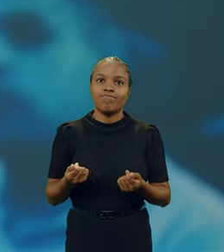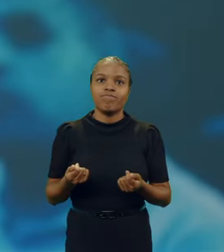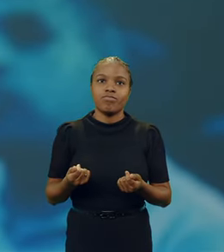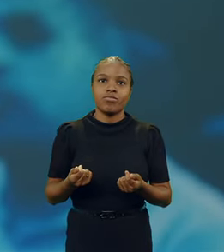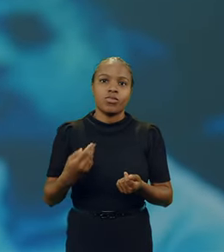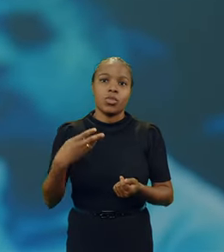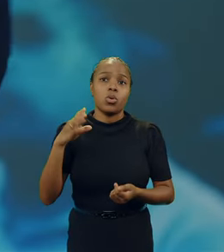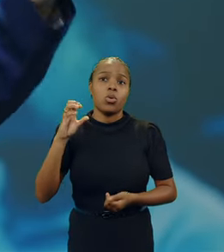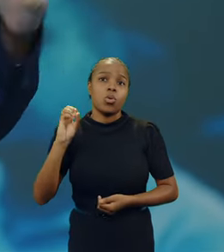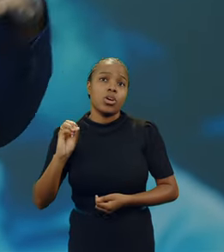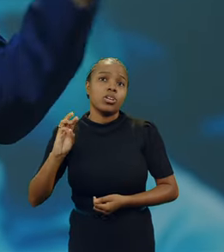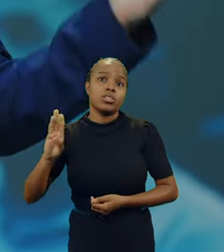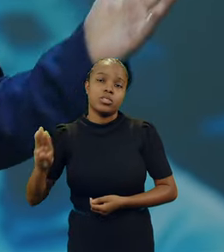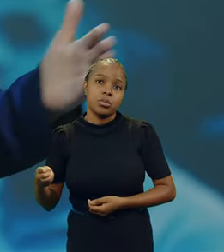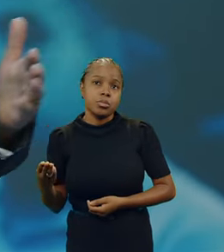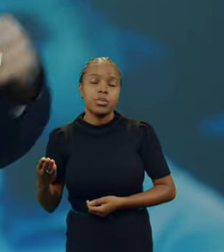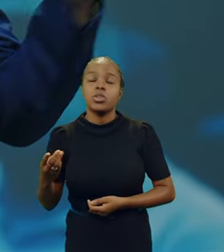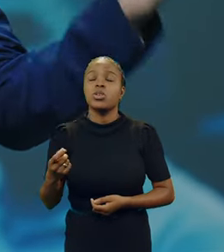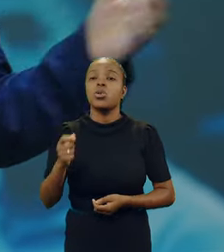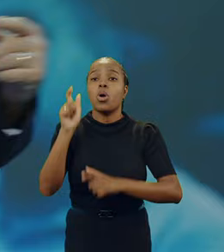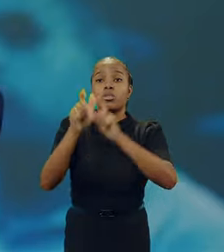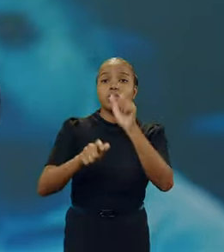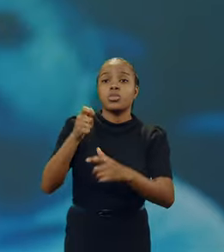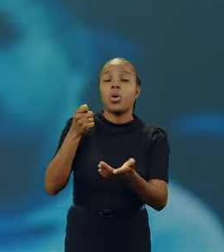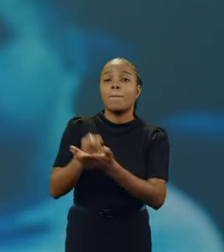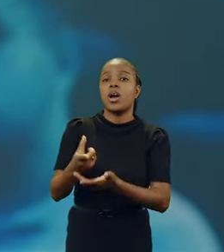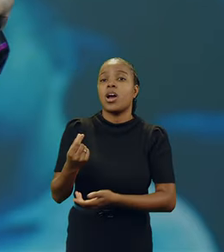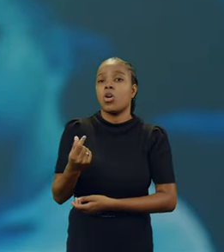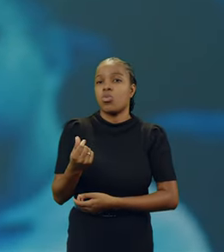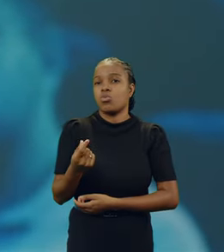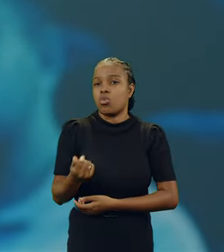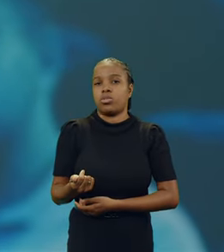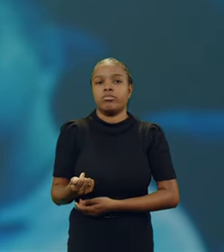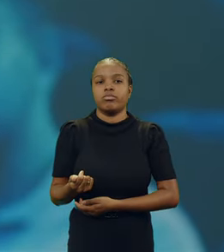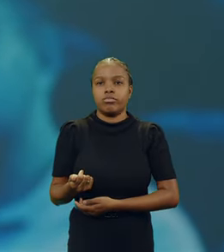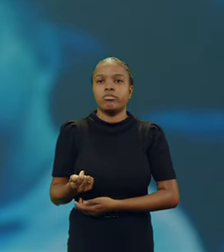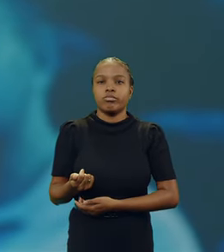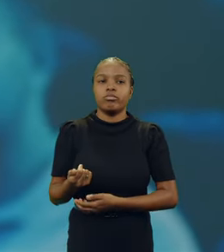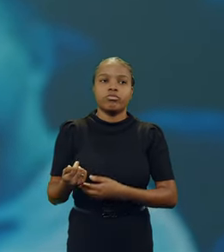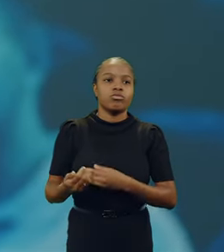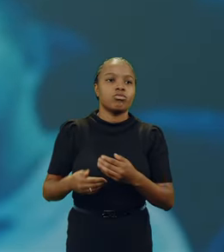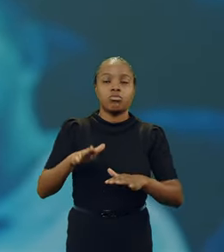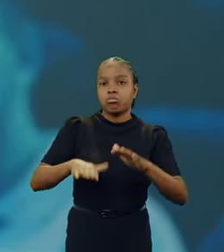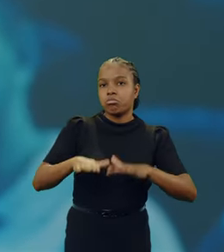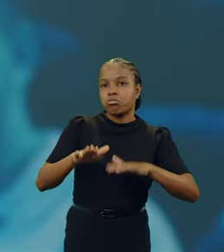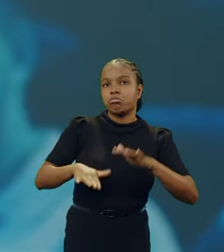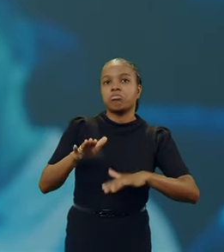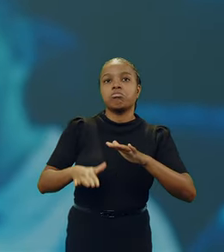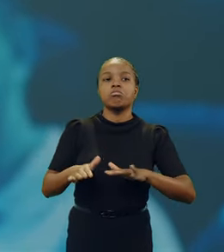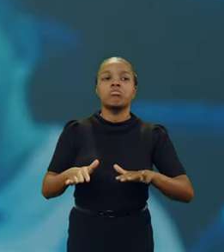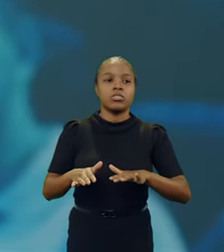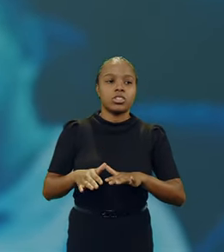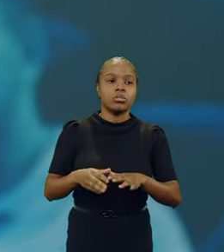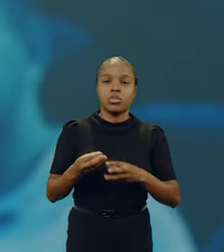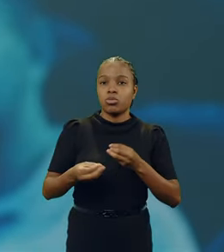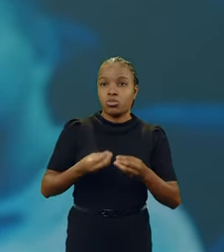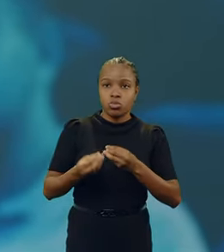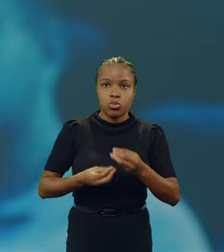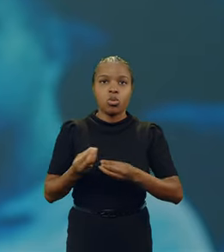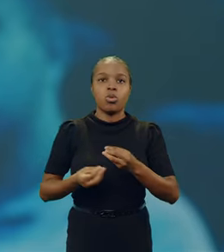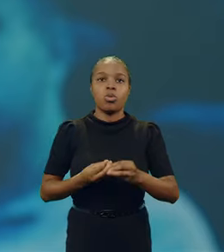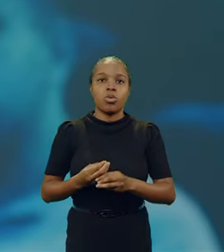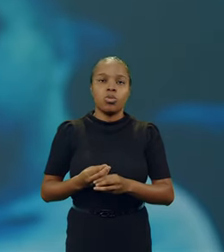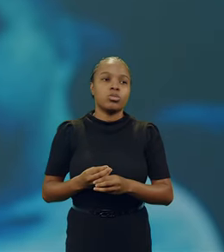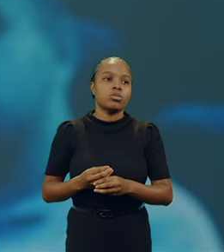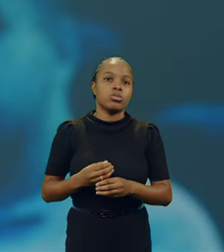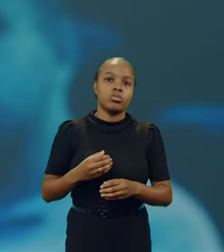as pessoas pagam 1 milhão, 2 milhões, 3 milhões, depende do fluxo de dado que está trafegando dentro daquelas